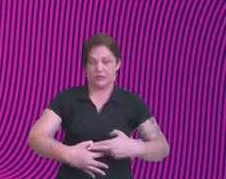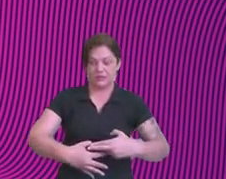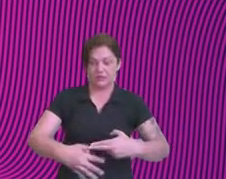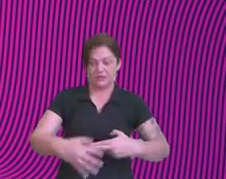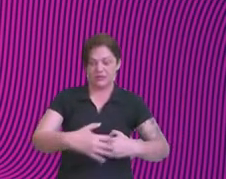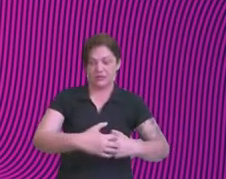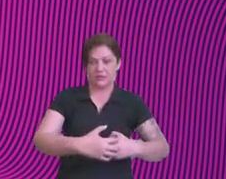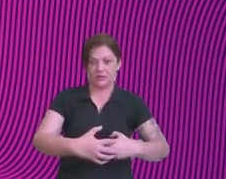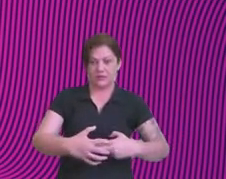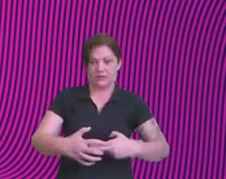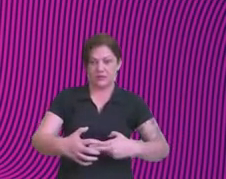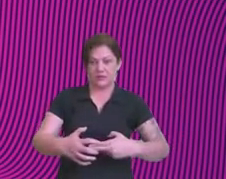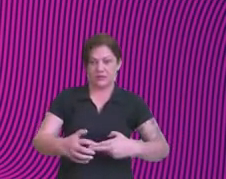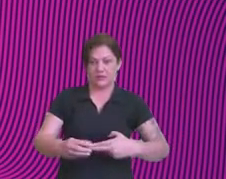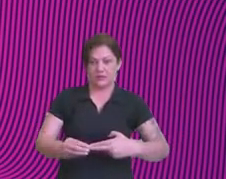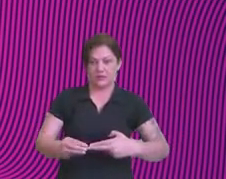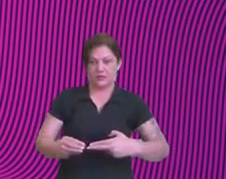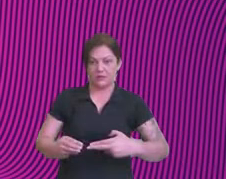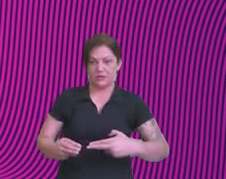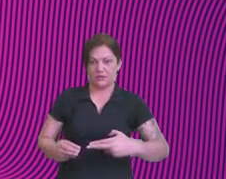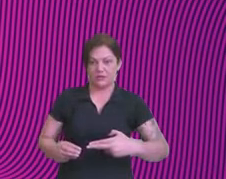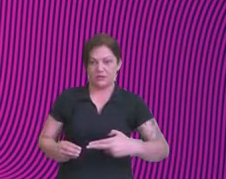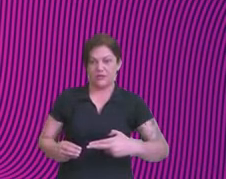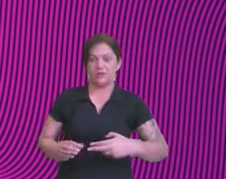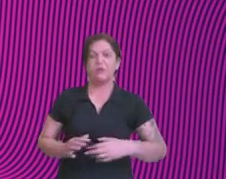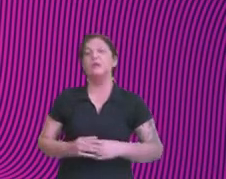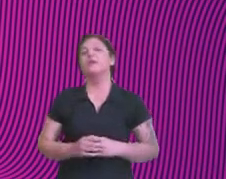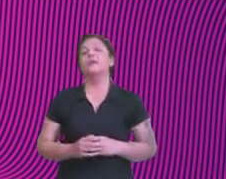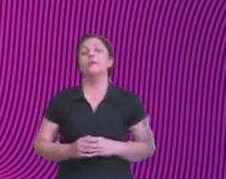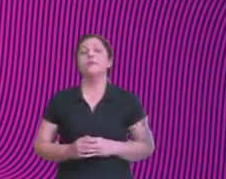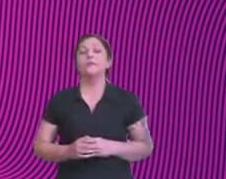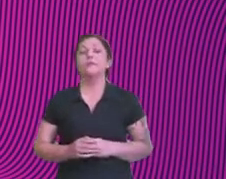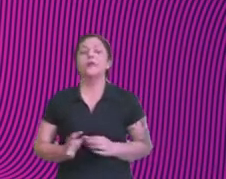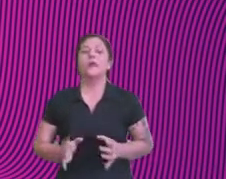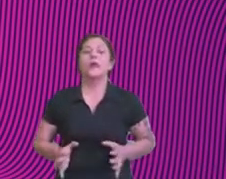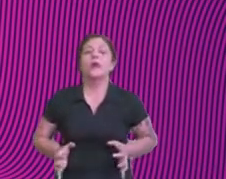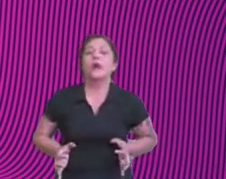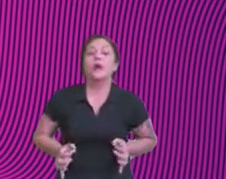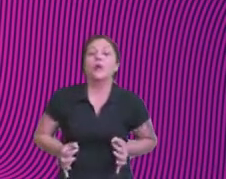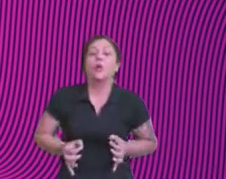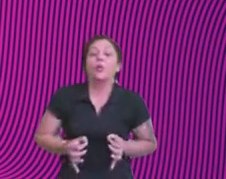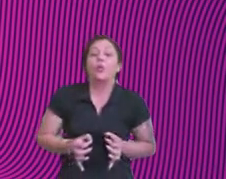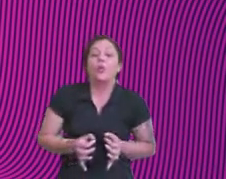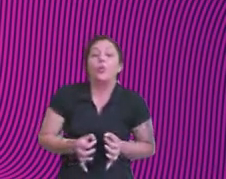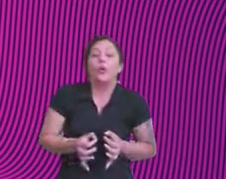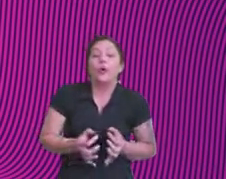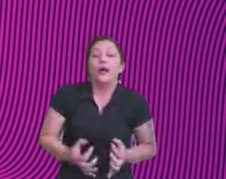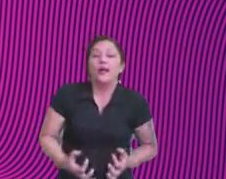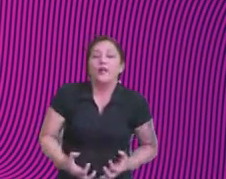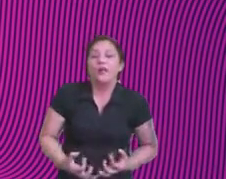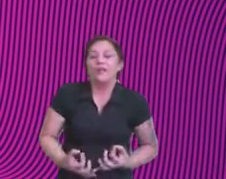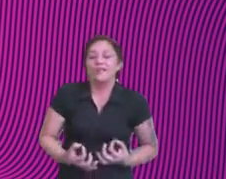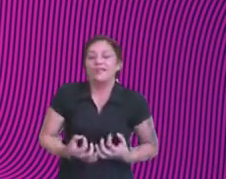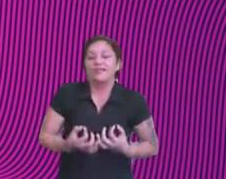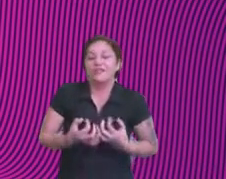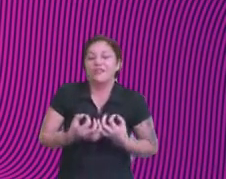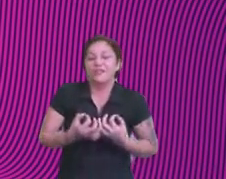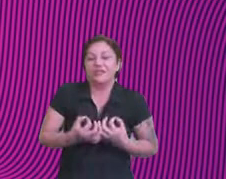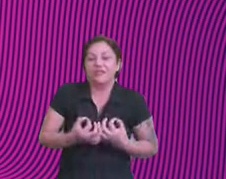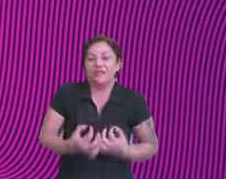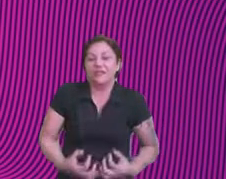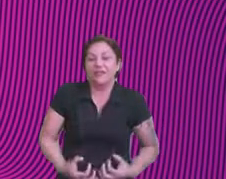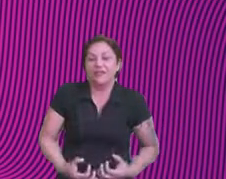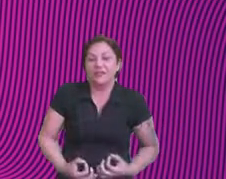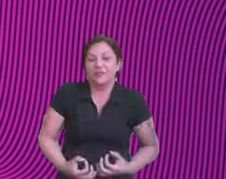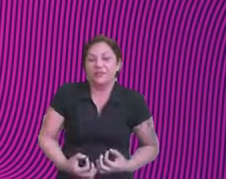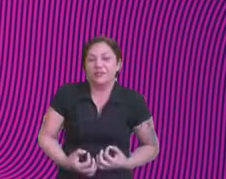de Synnet, a gente sabe que é uma doença muito agressiva e é uma doença muito difusa, nós não fazemos, né? Então,